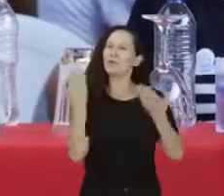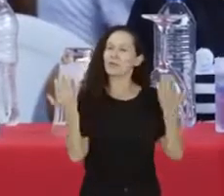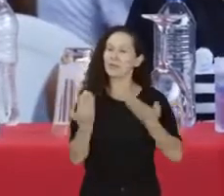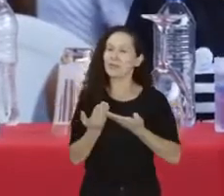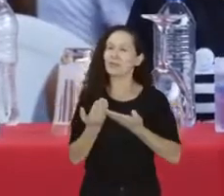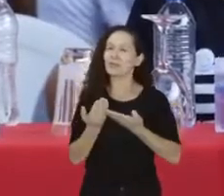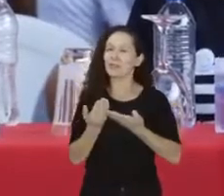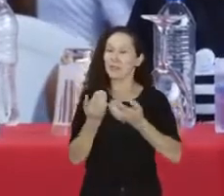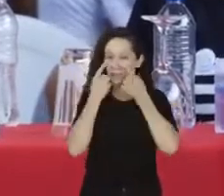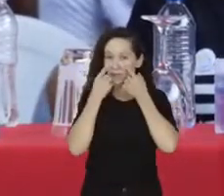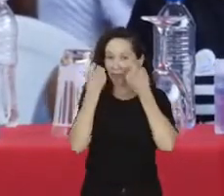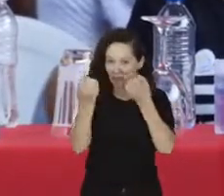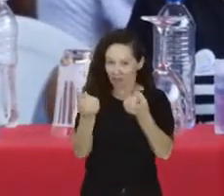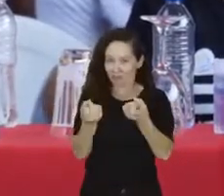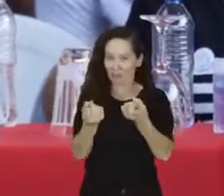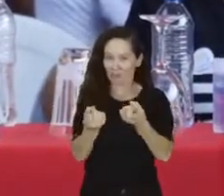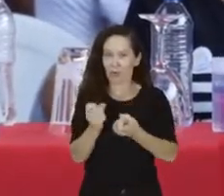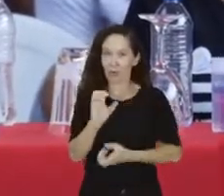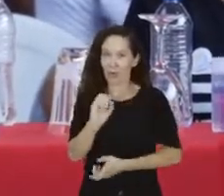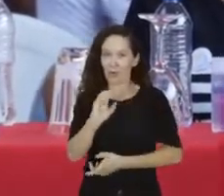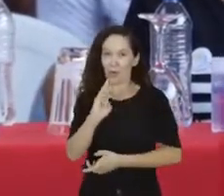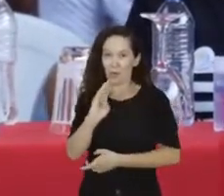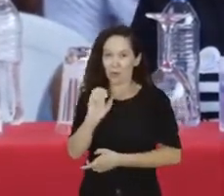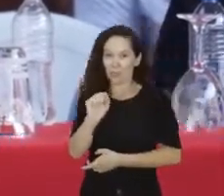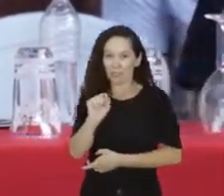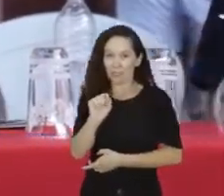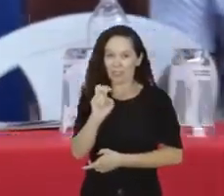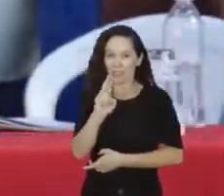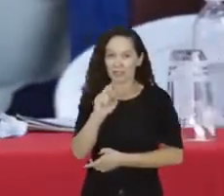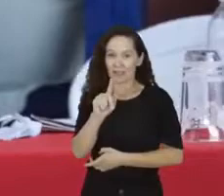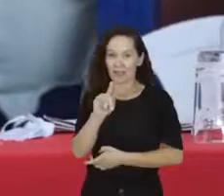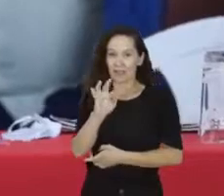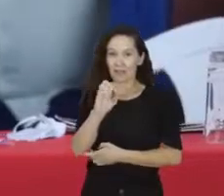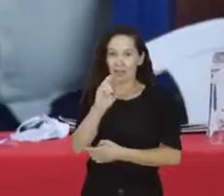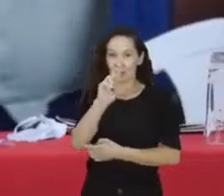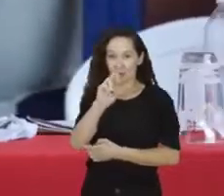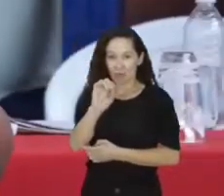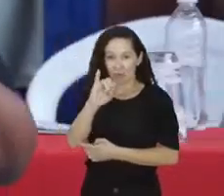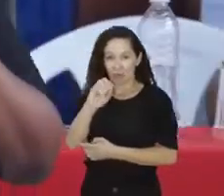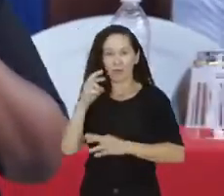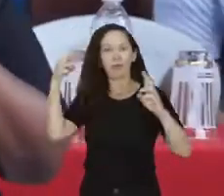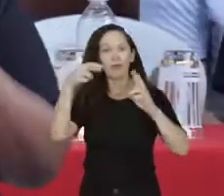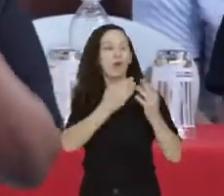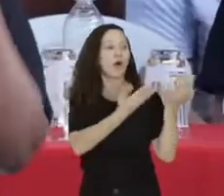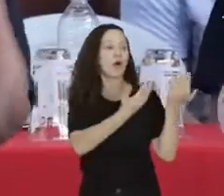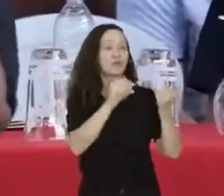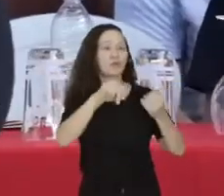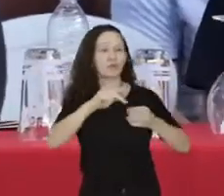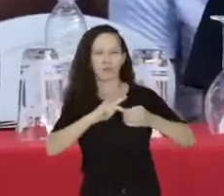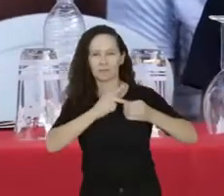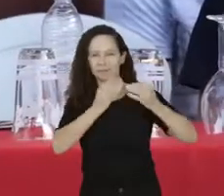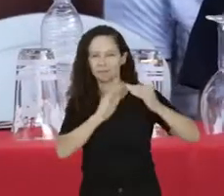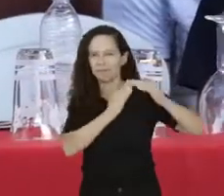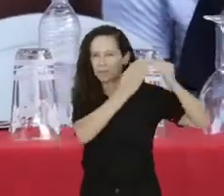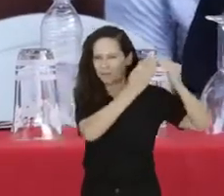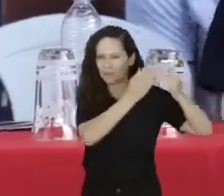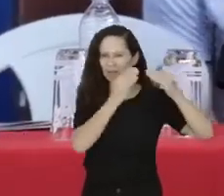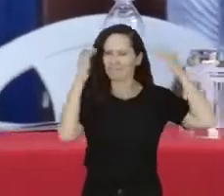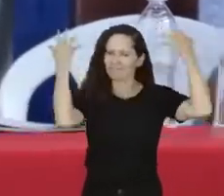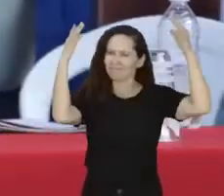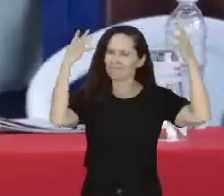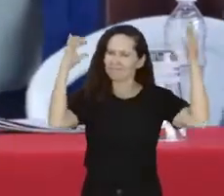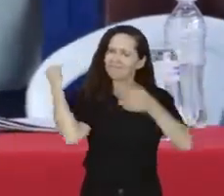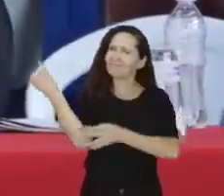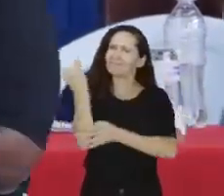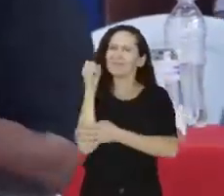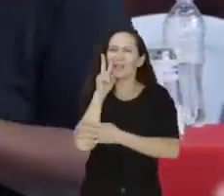Querendo ou não, o Observatório ele representa a juventude aqui em Heliópolis. Eu queria uma salva de palmas, mas bem grande, para o